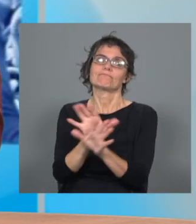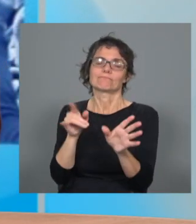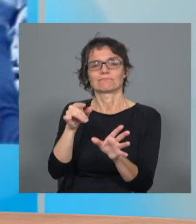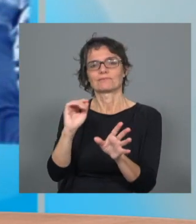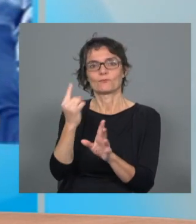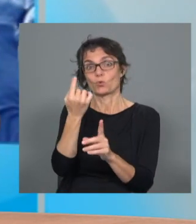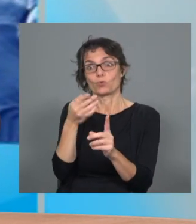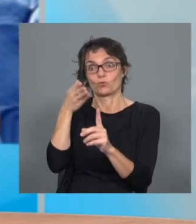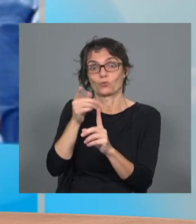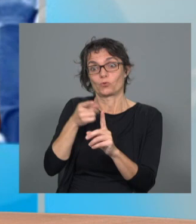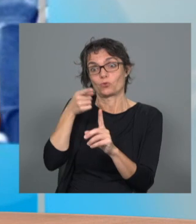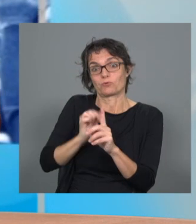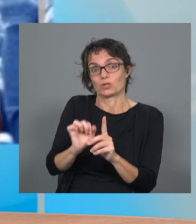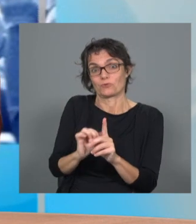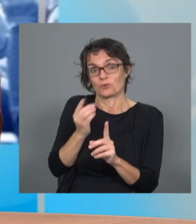objetivos